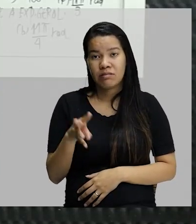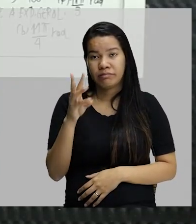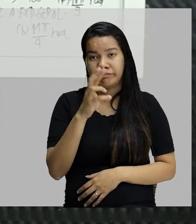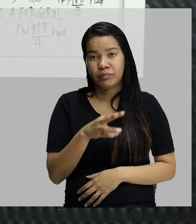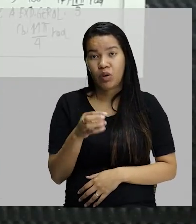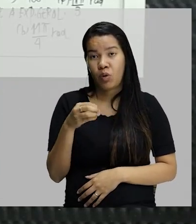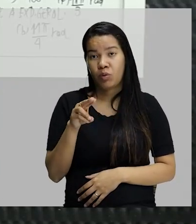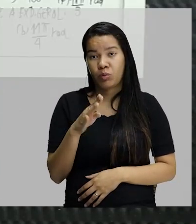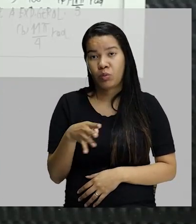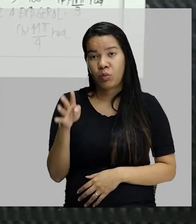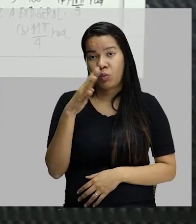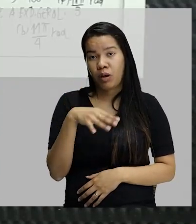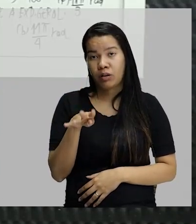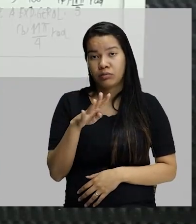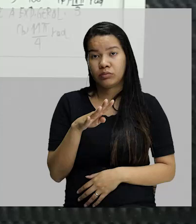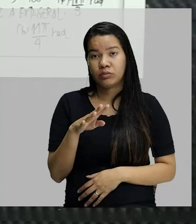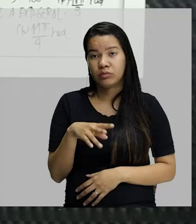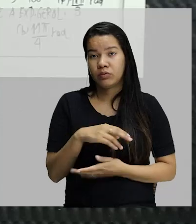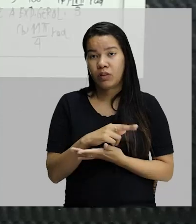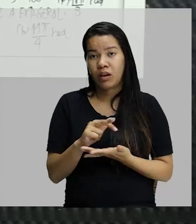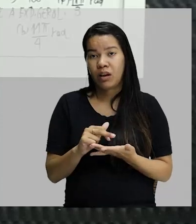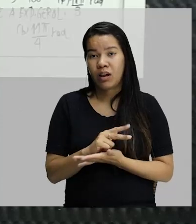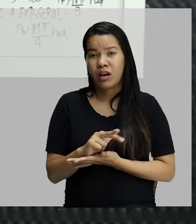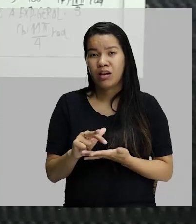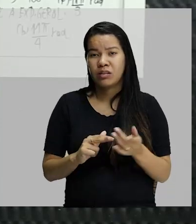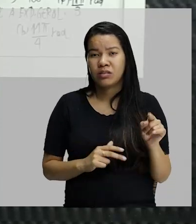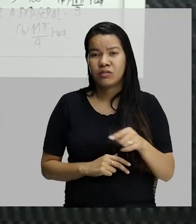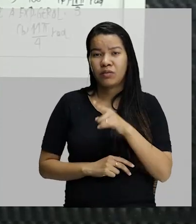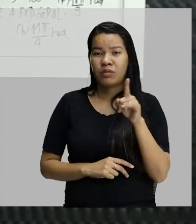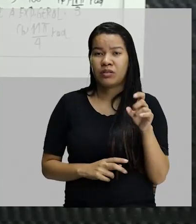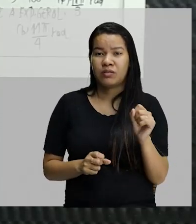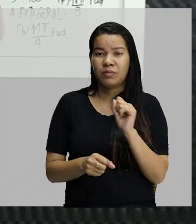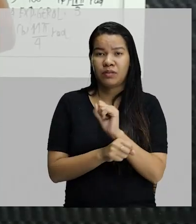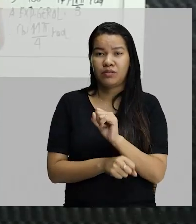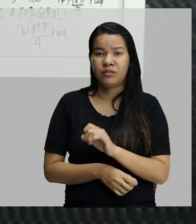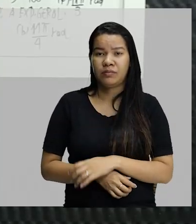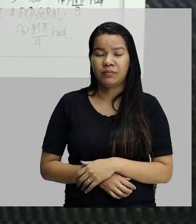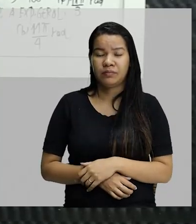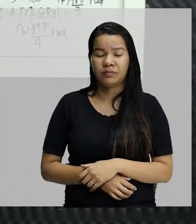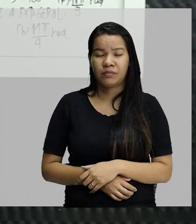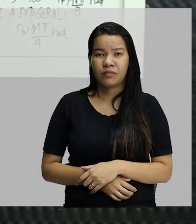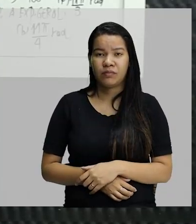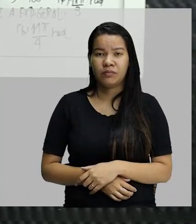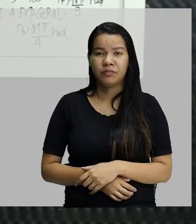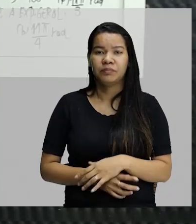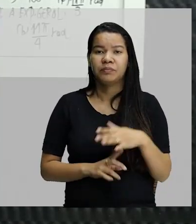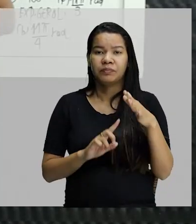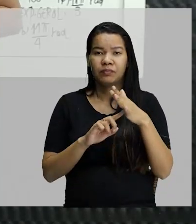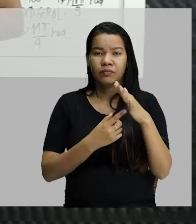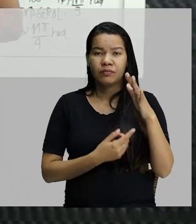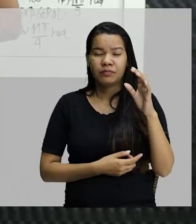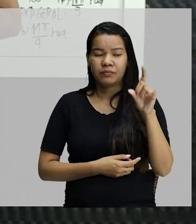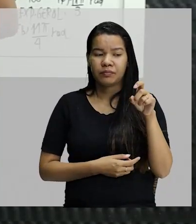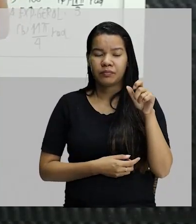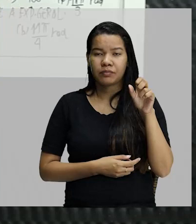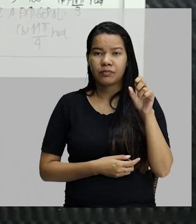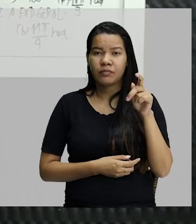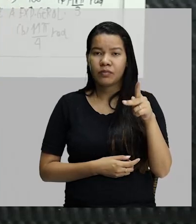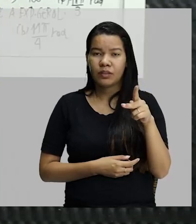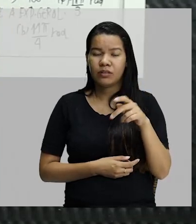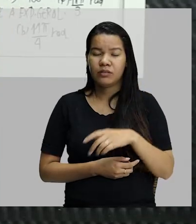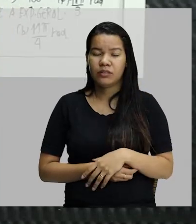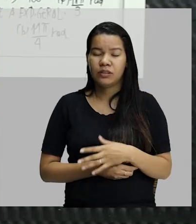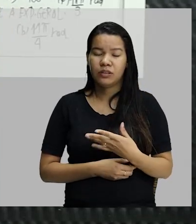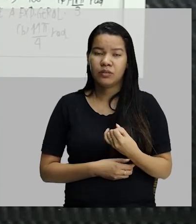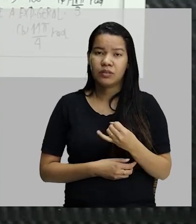deu 4, que deu aí infinitas voltas e parou no ponto de extremidade P. Então, se eu